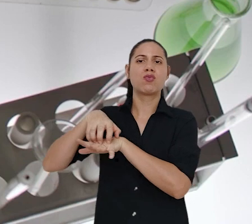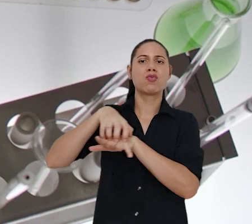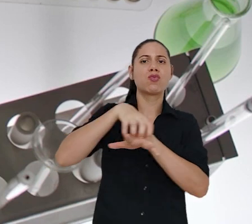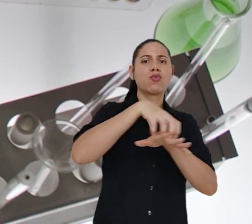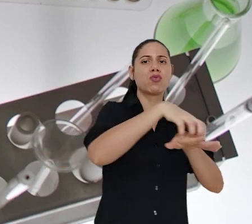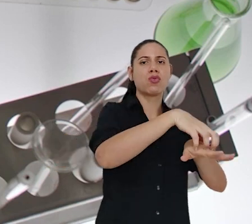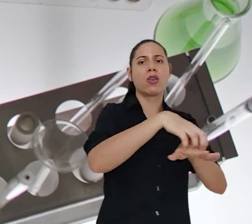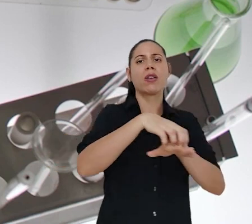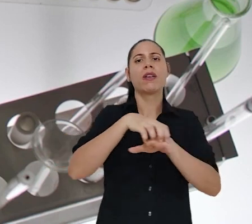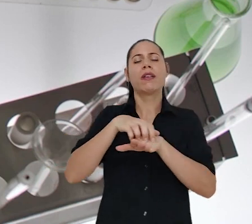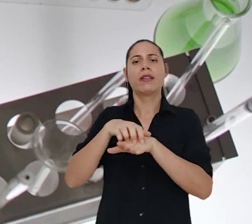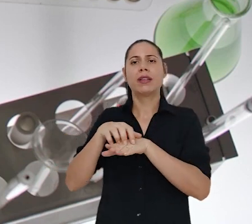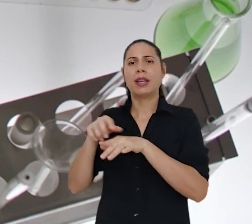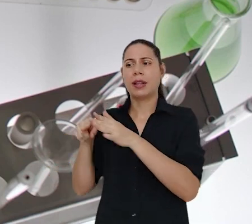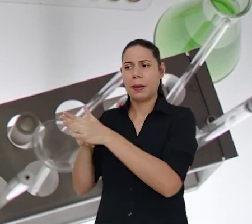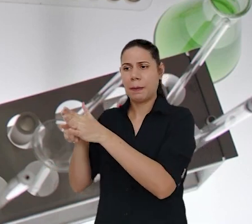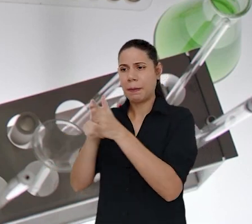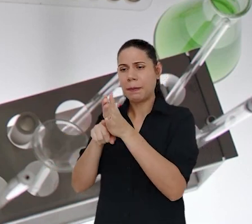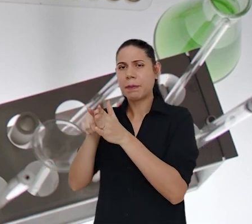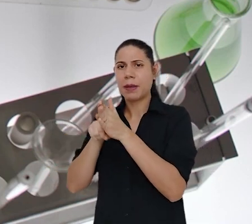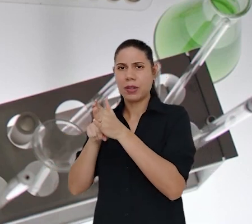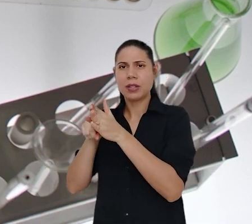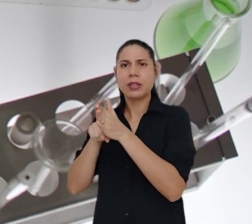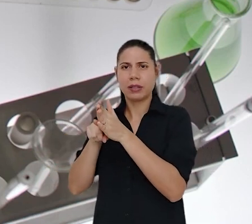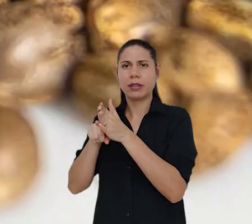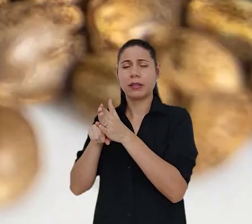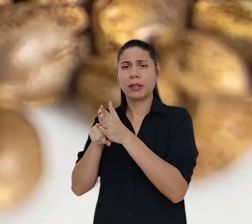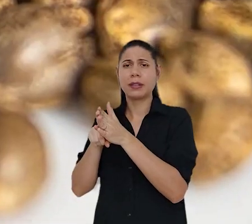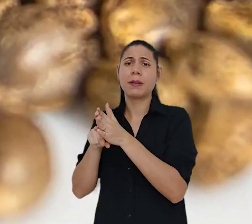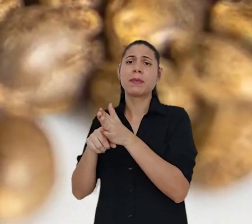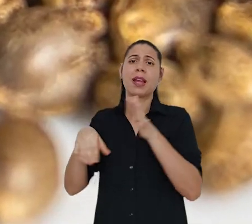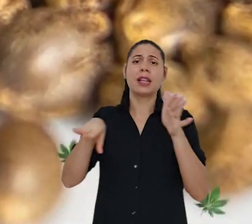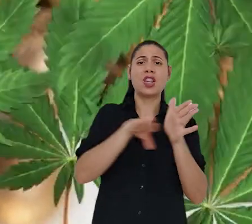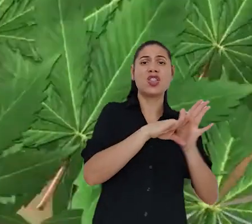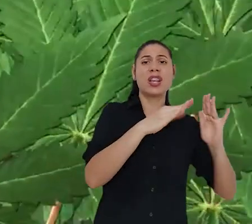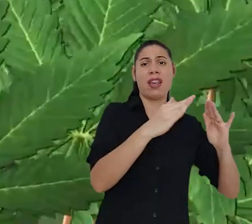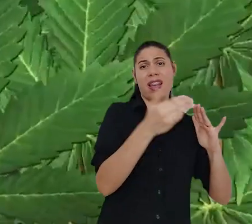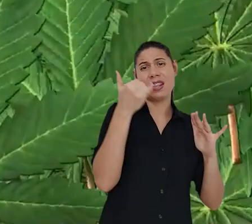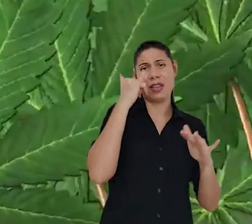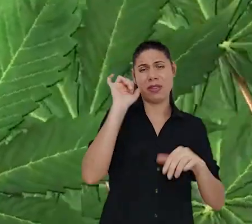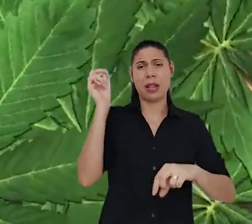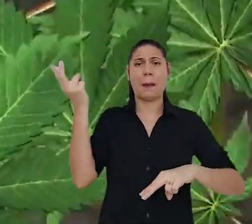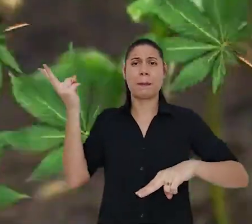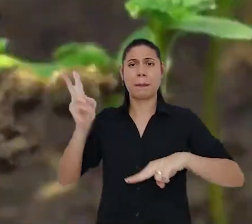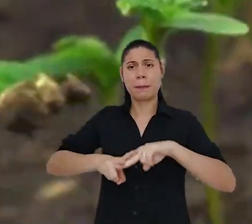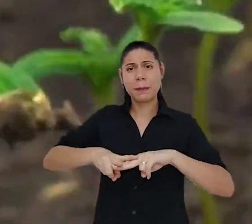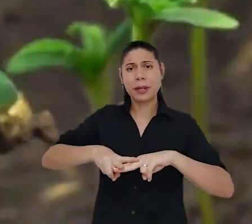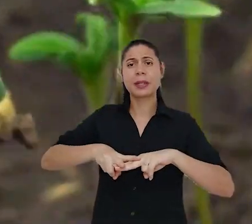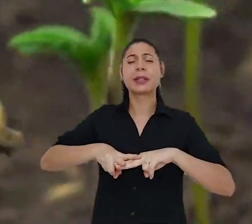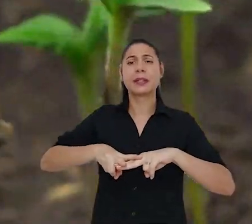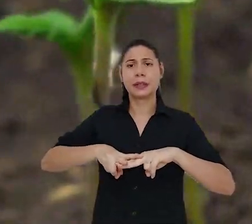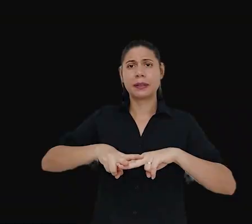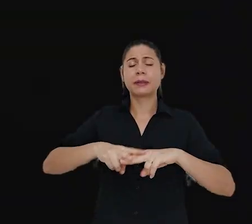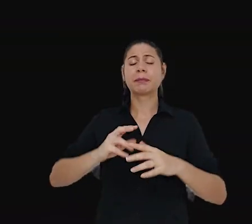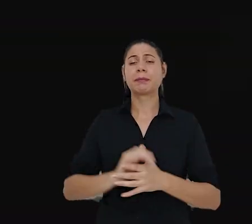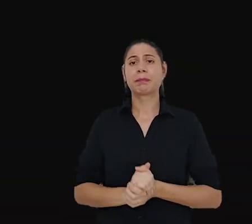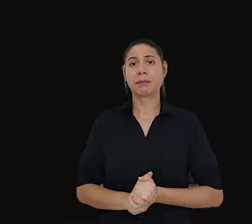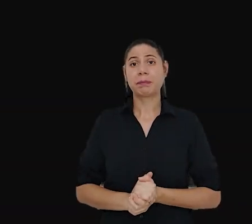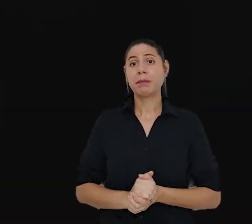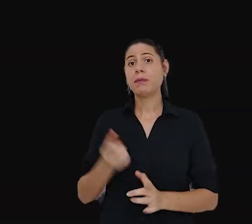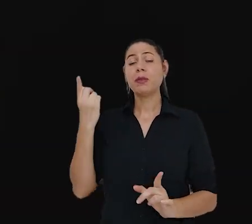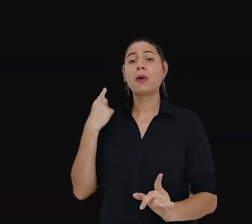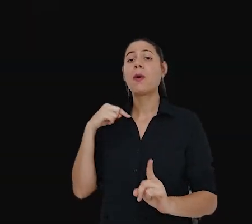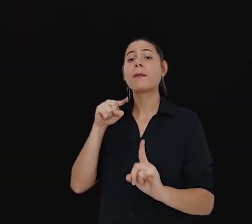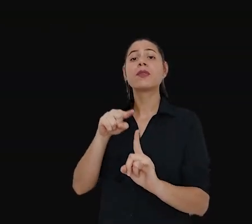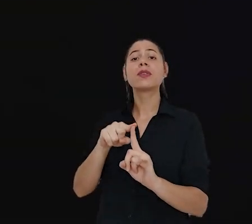os institutos de pesquisa de aferimento da qualidade dos insumos e também durante o trajeto das sementes importadas. A